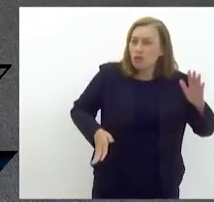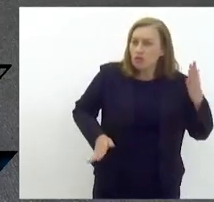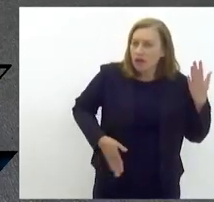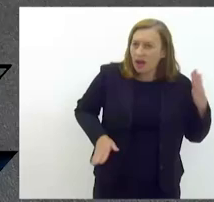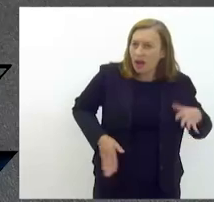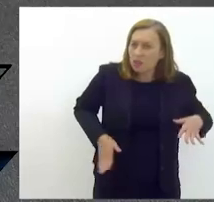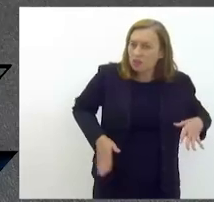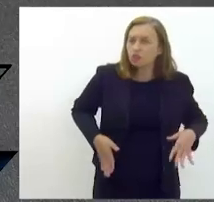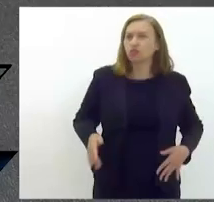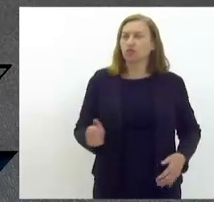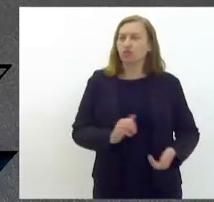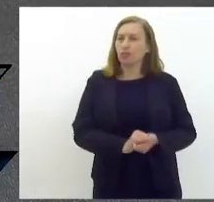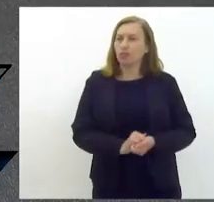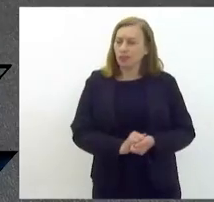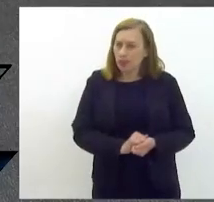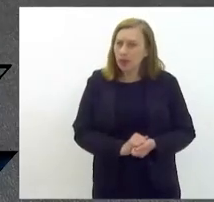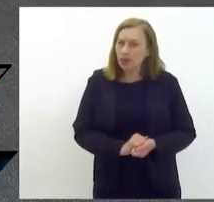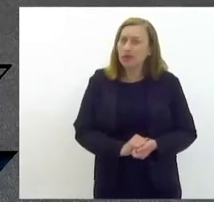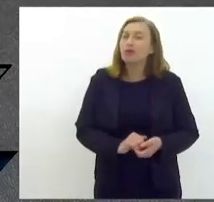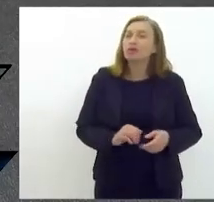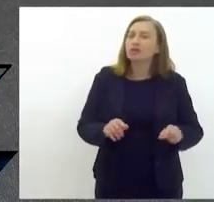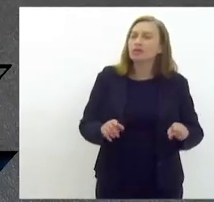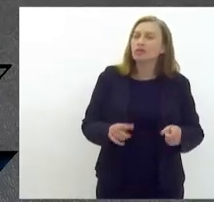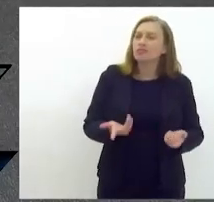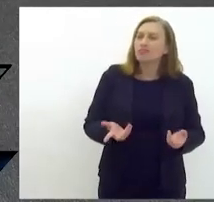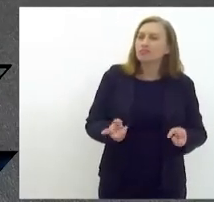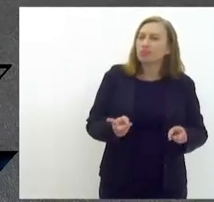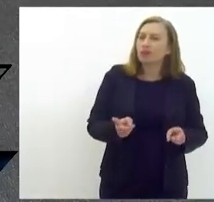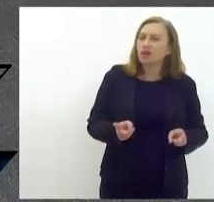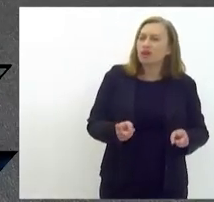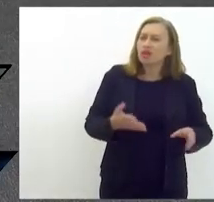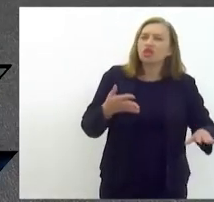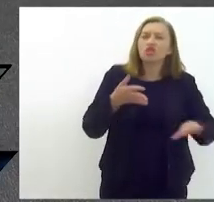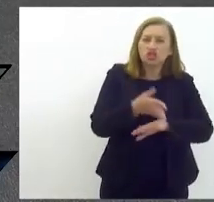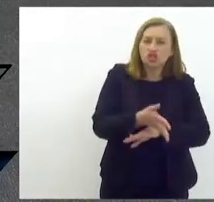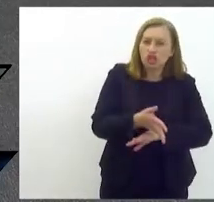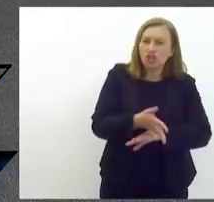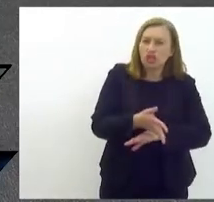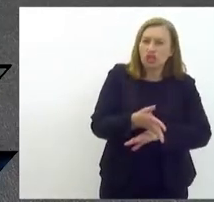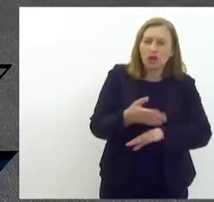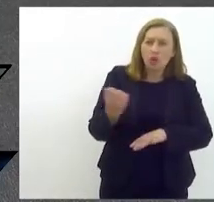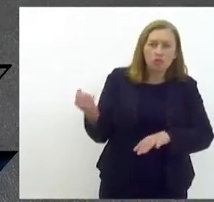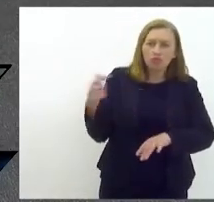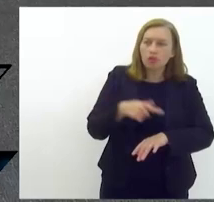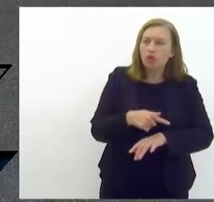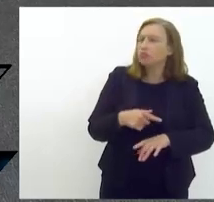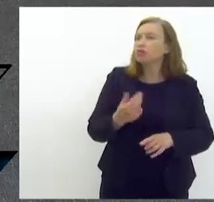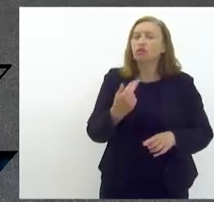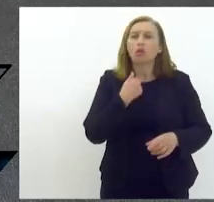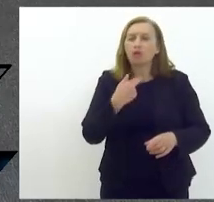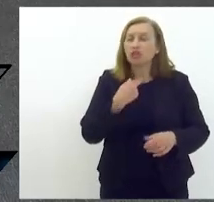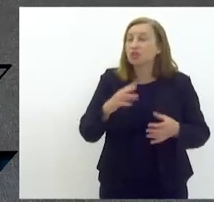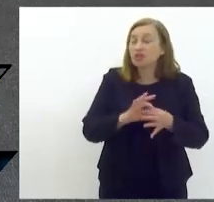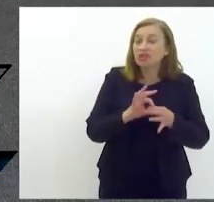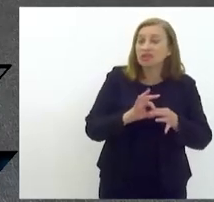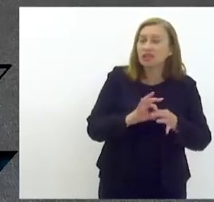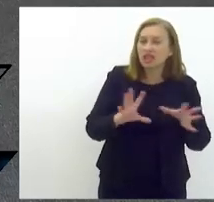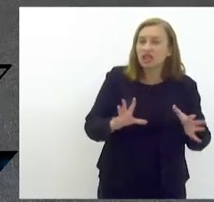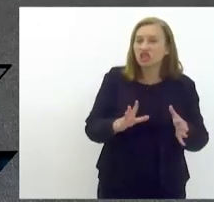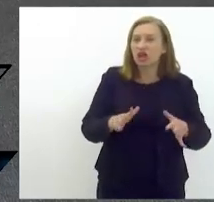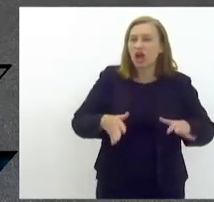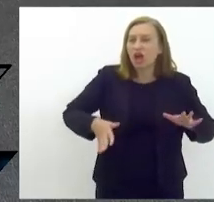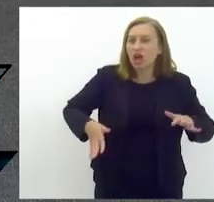resistência na prisão dele que efetue também que chegue ao extremo Porque nós não podemos deixar né o tráfico